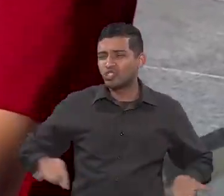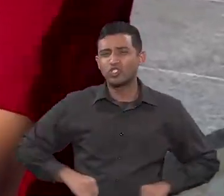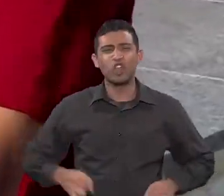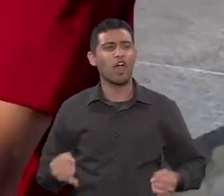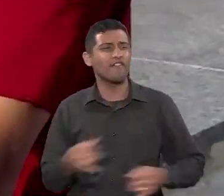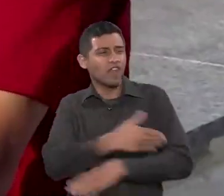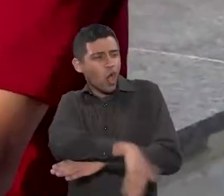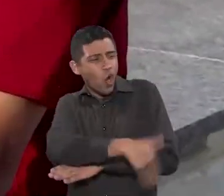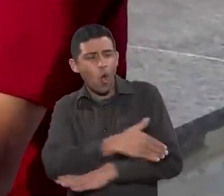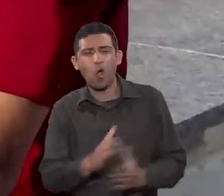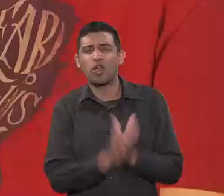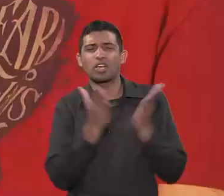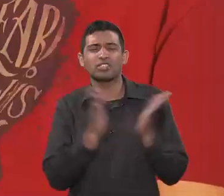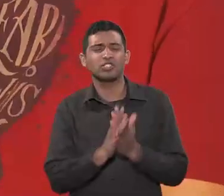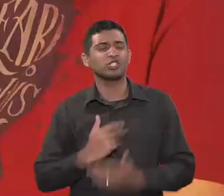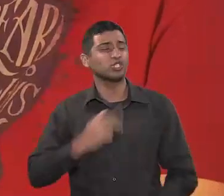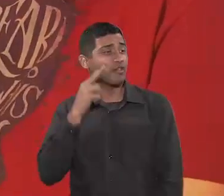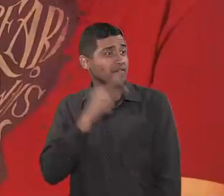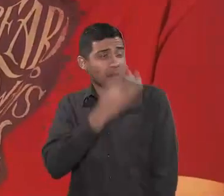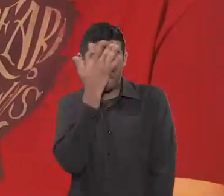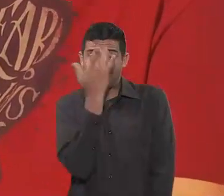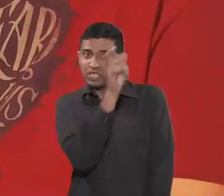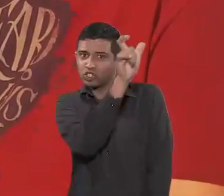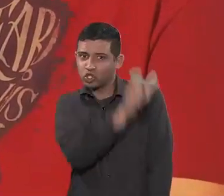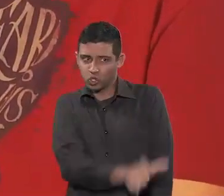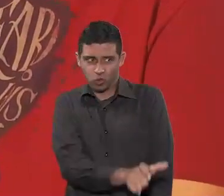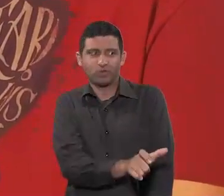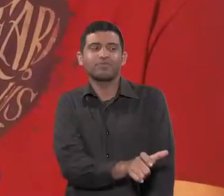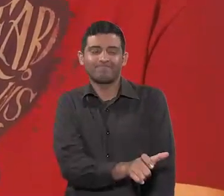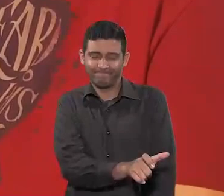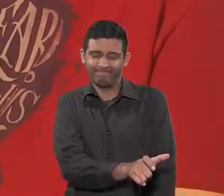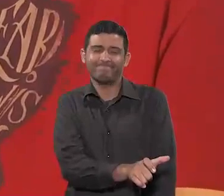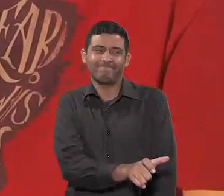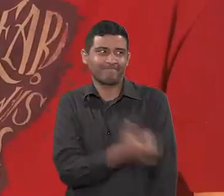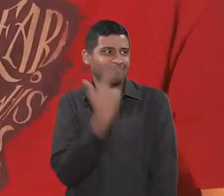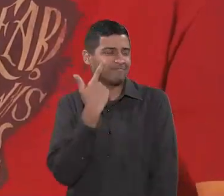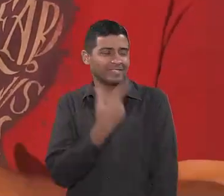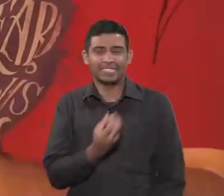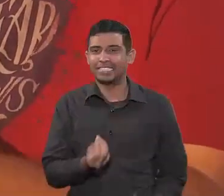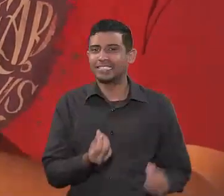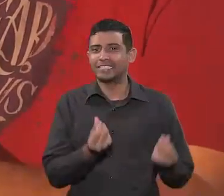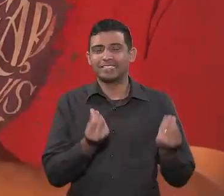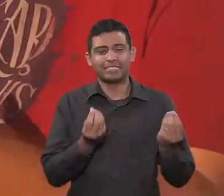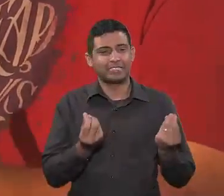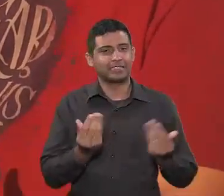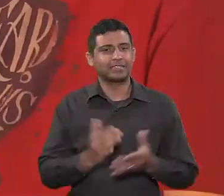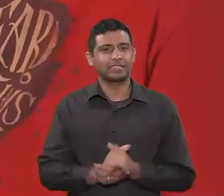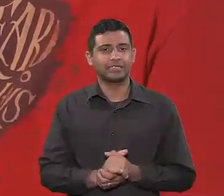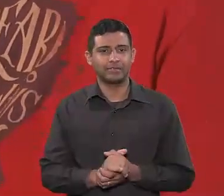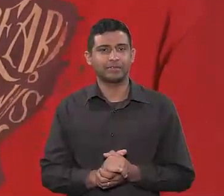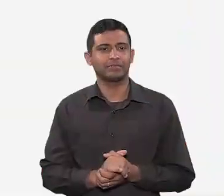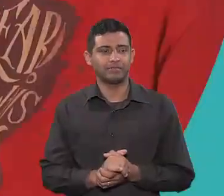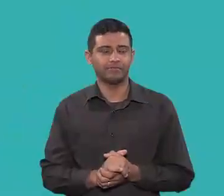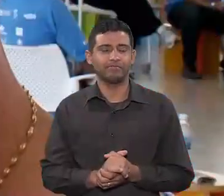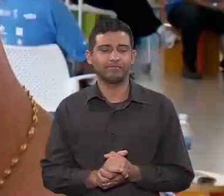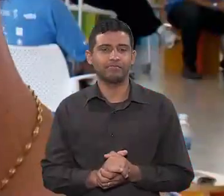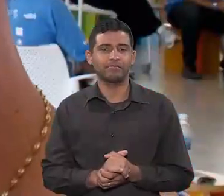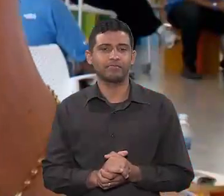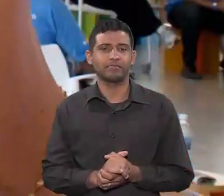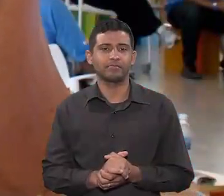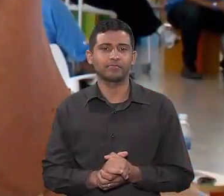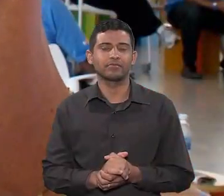rua, a gente tem que olhar o indivíduo. É uma complexidade muito grande que traz o que motiva uma pessoa a estar na rua.